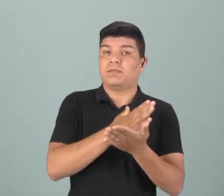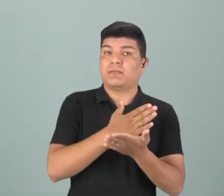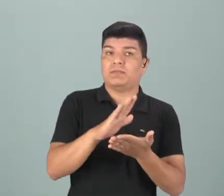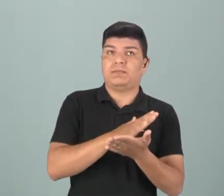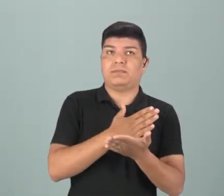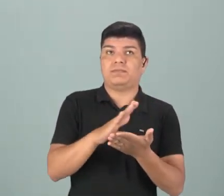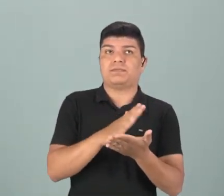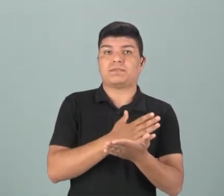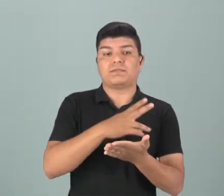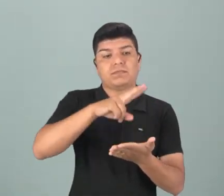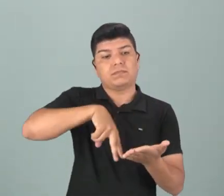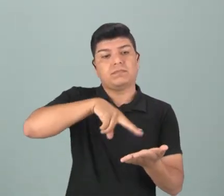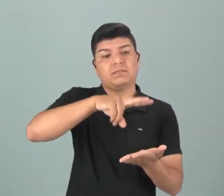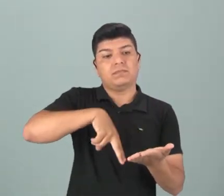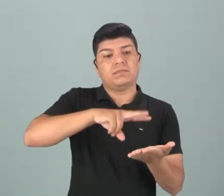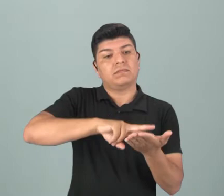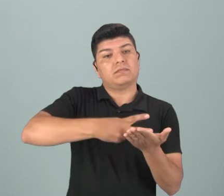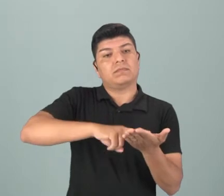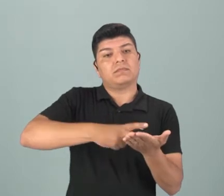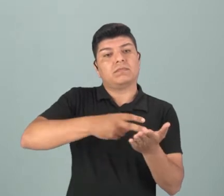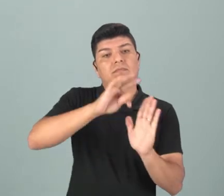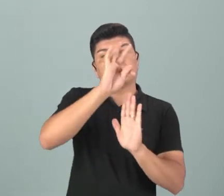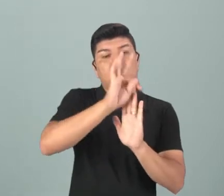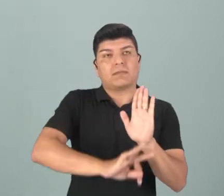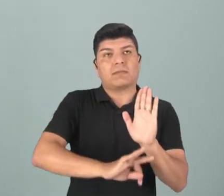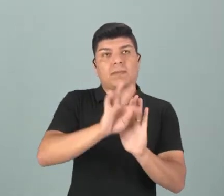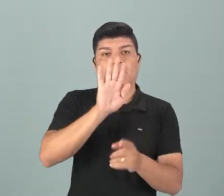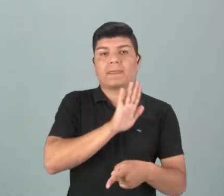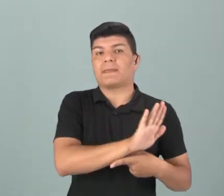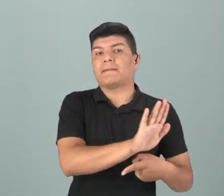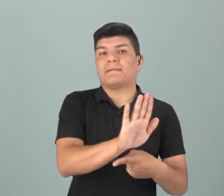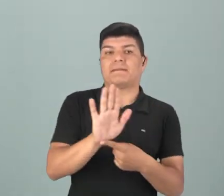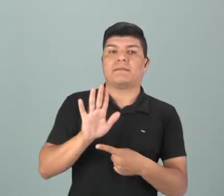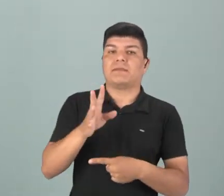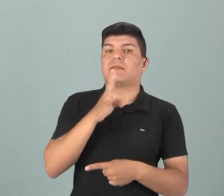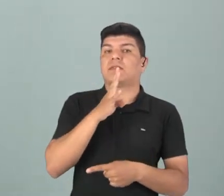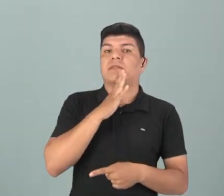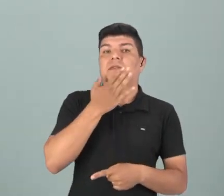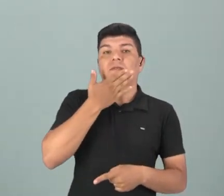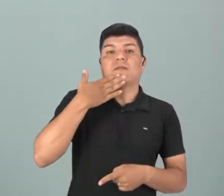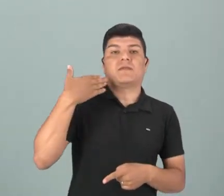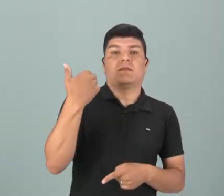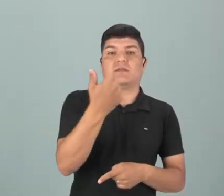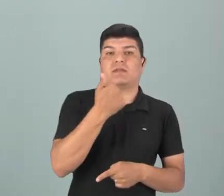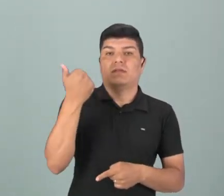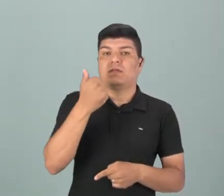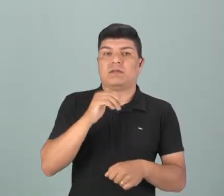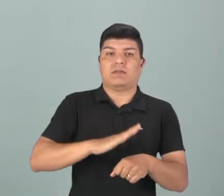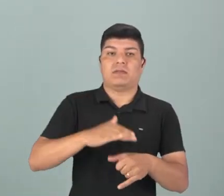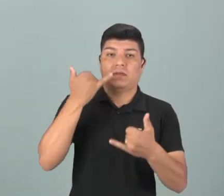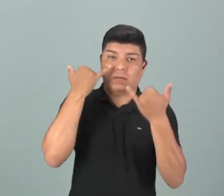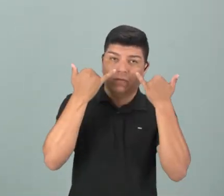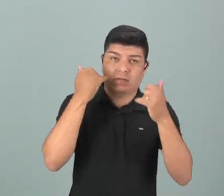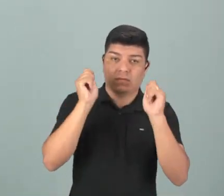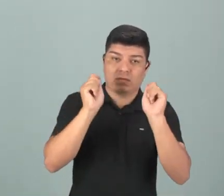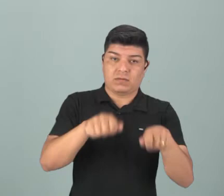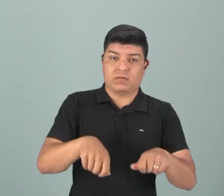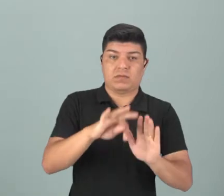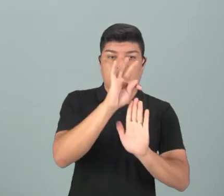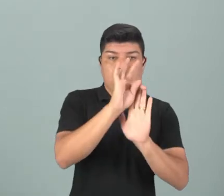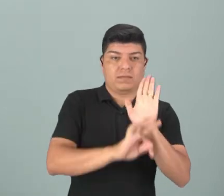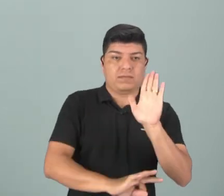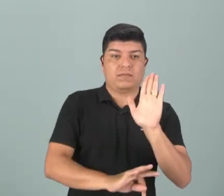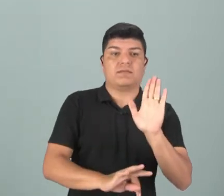essas essas estratégias de leitura e de interpretação de texto para ajudá-los a conhecer melhor e tirar o máximo de os possíveis